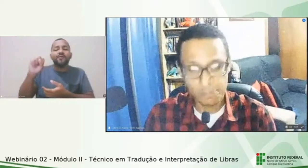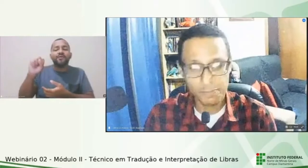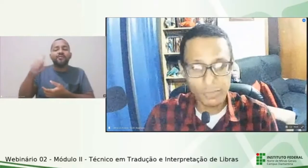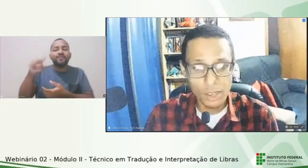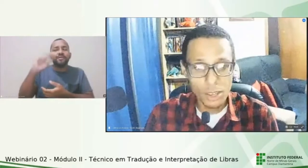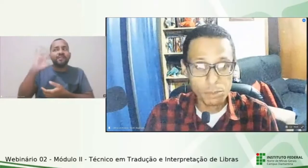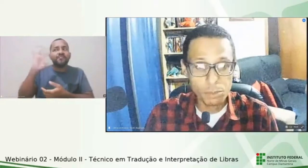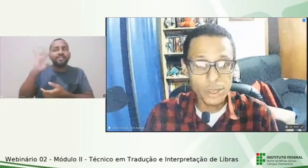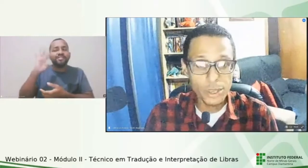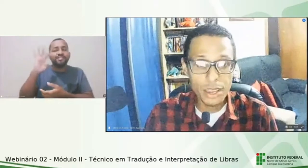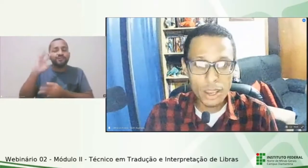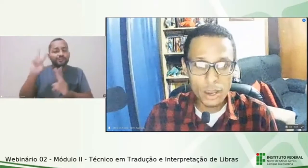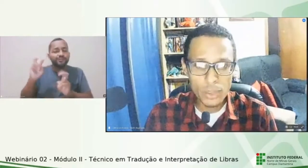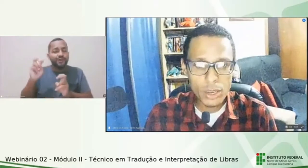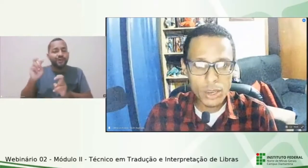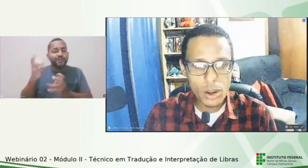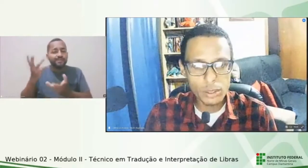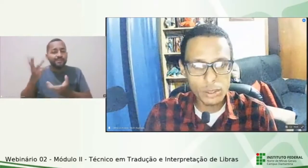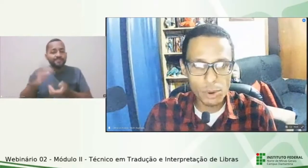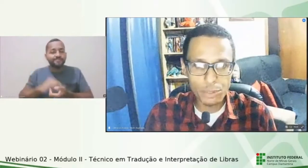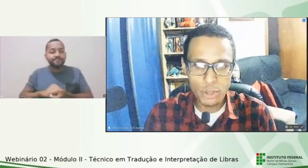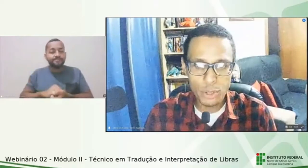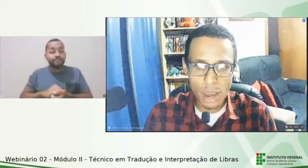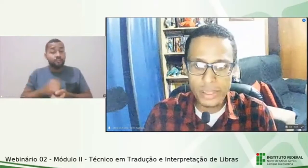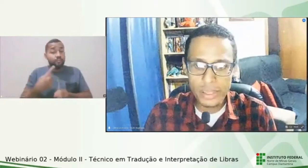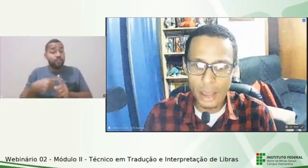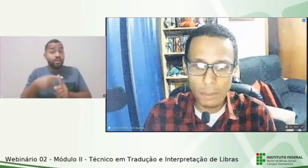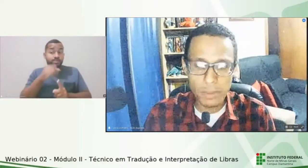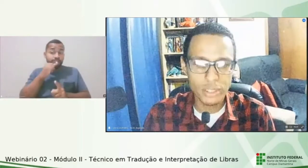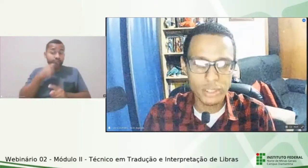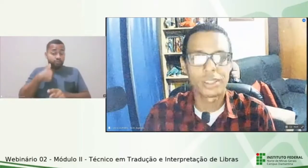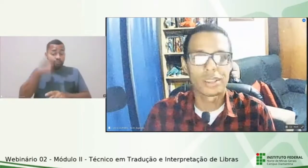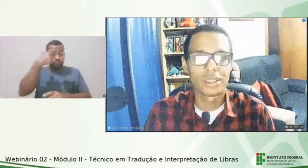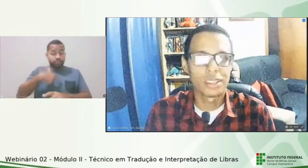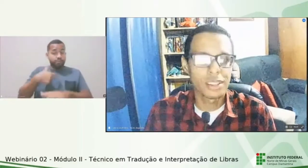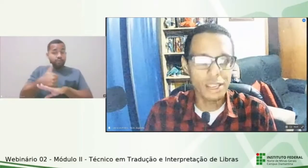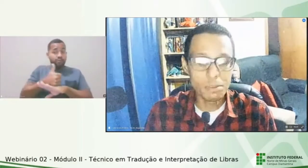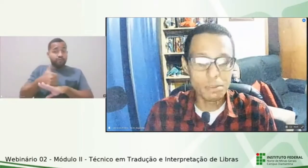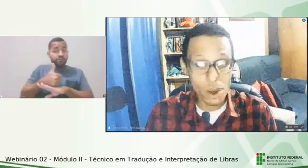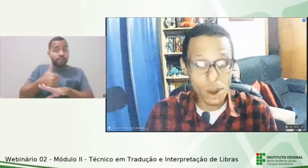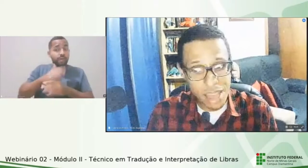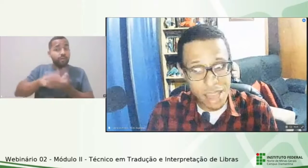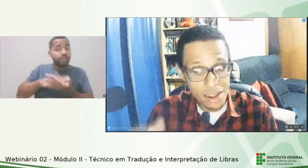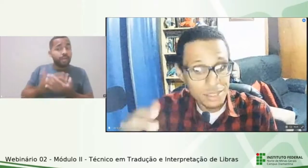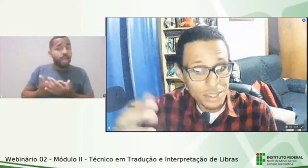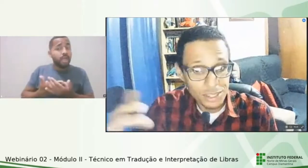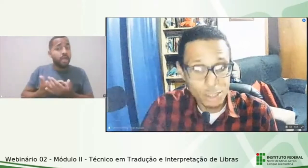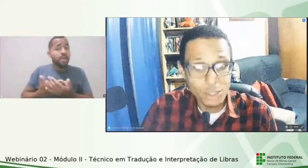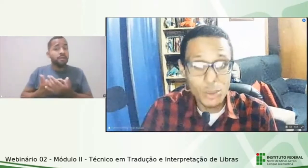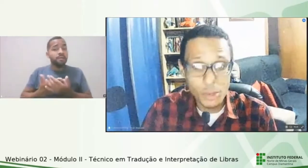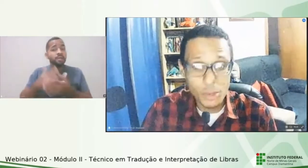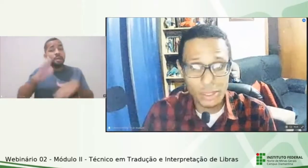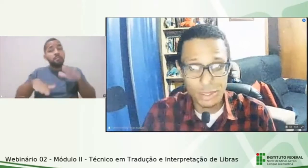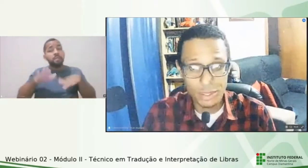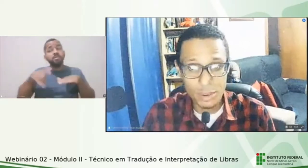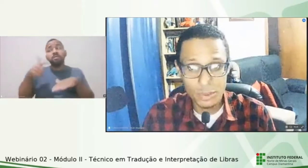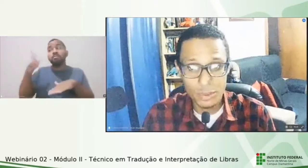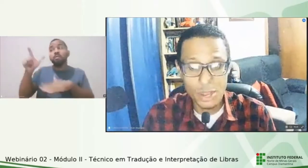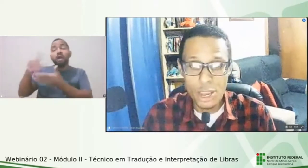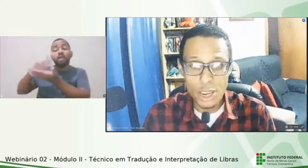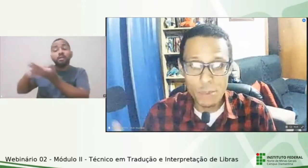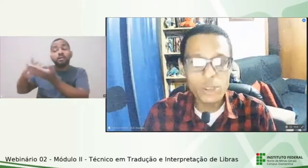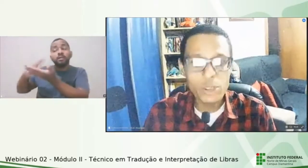nisso? Porque eu, enquanto profissional intérprete, embora a minha área seja tradução e